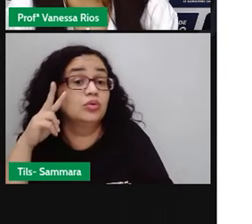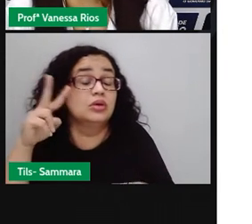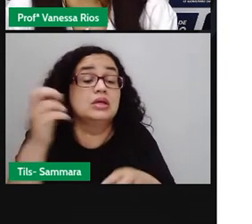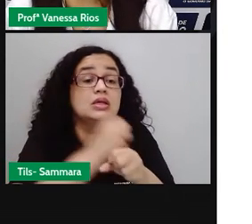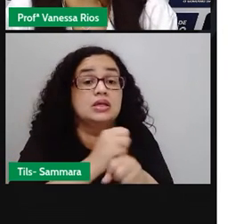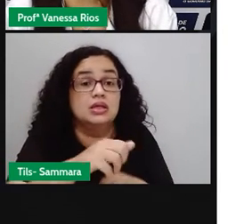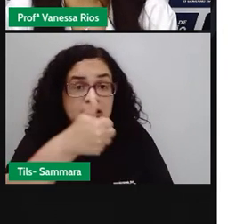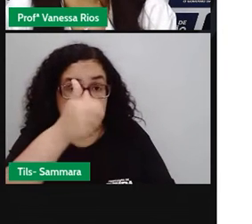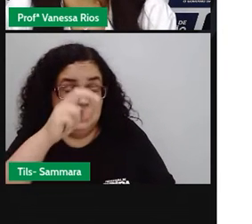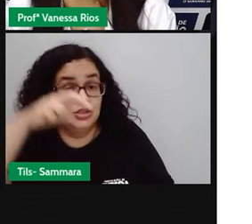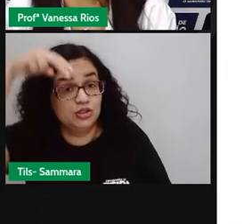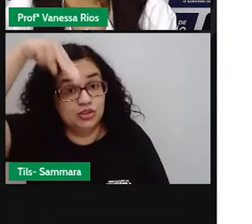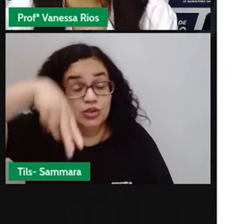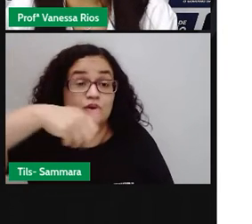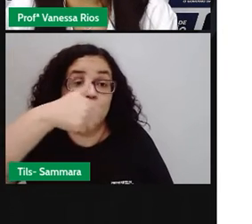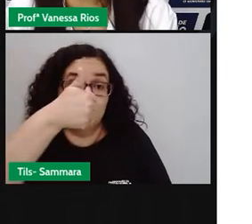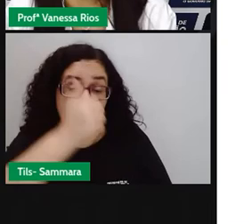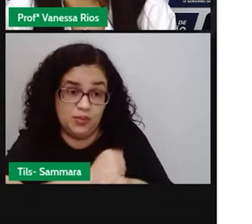desde